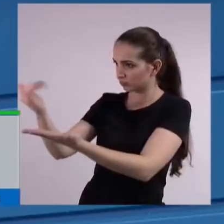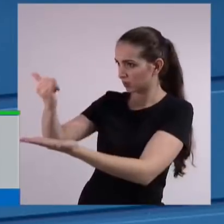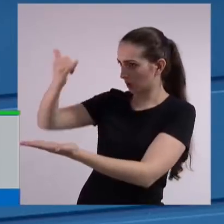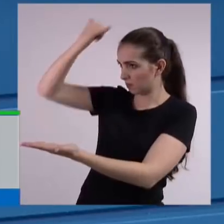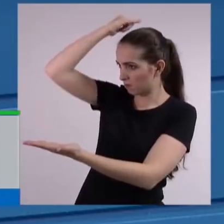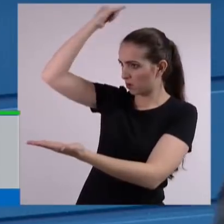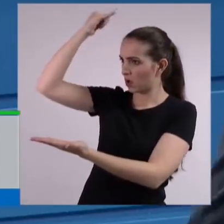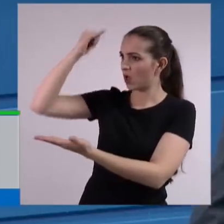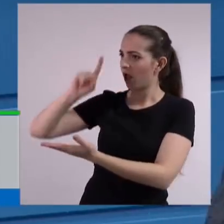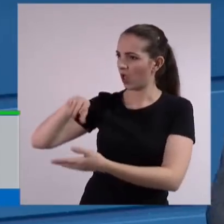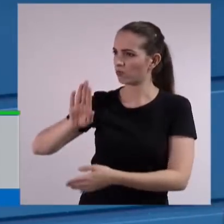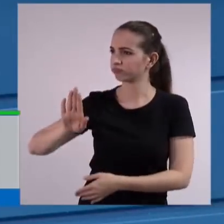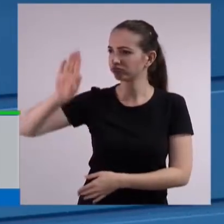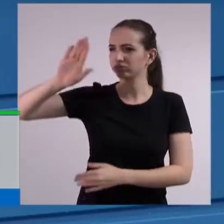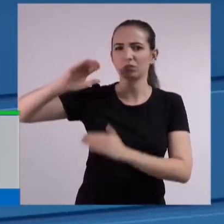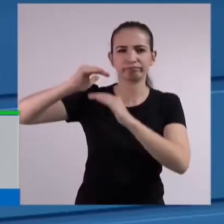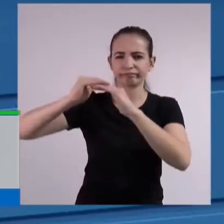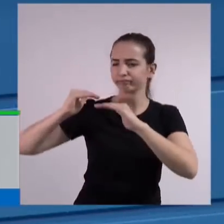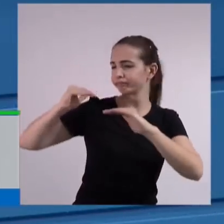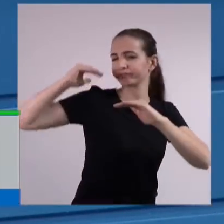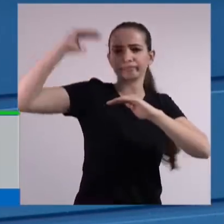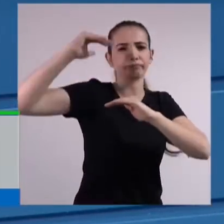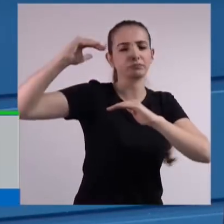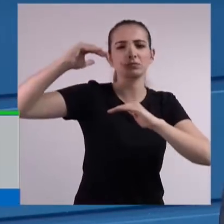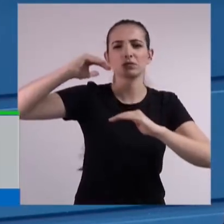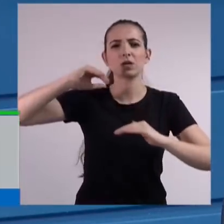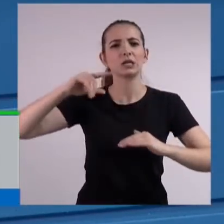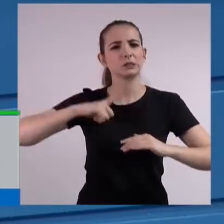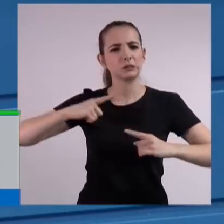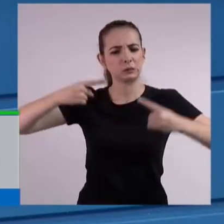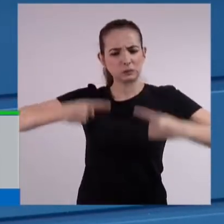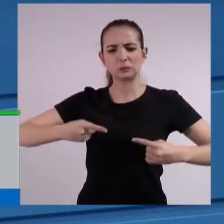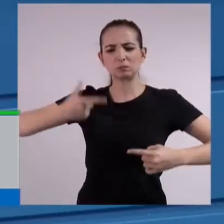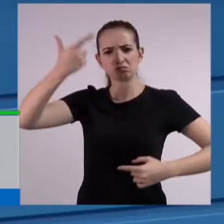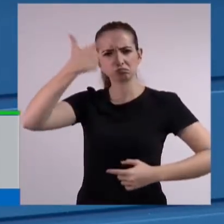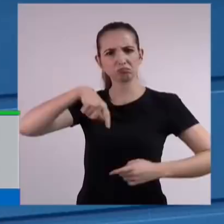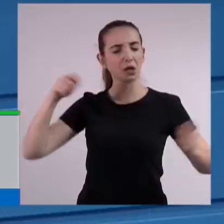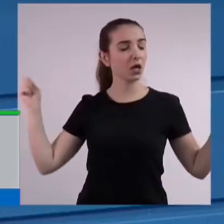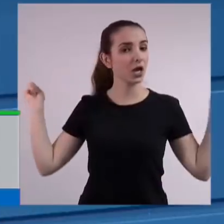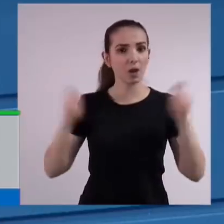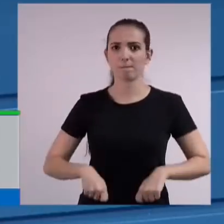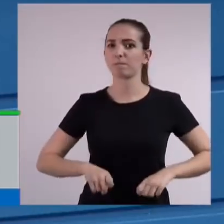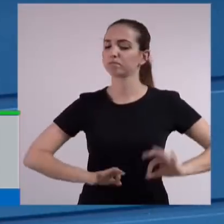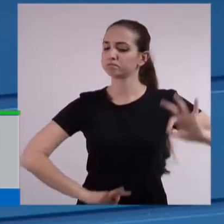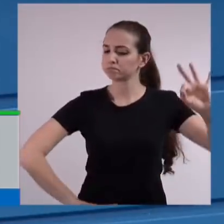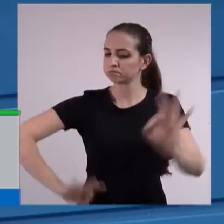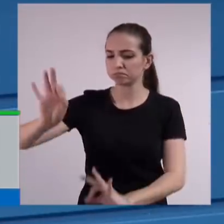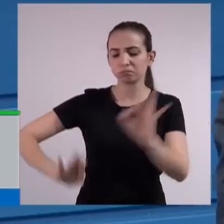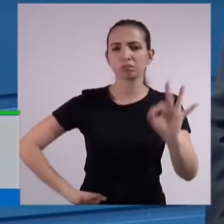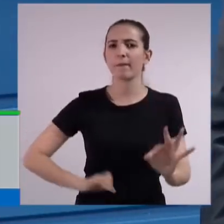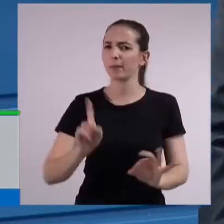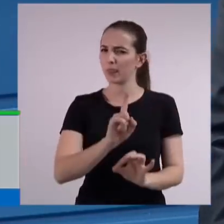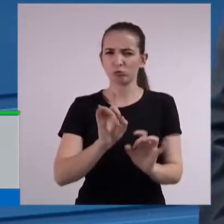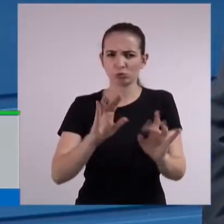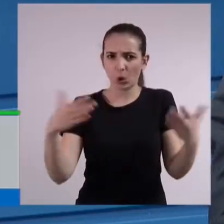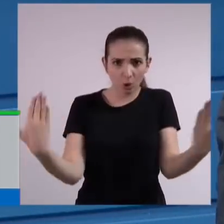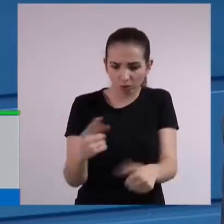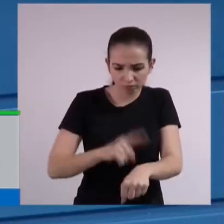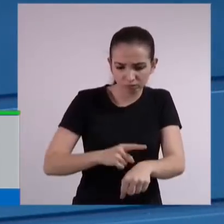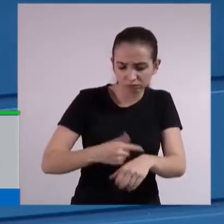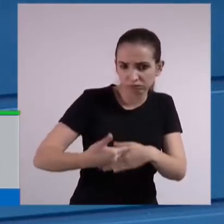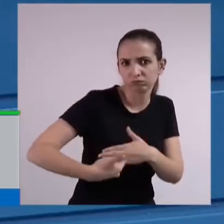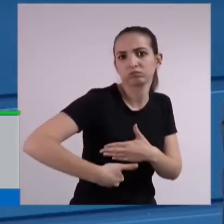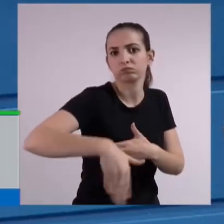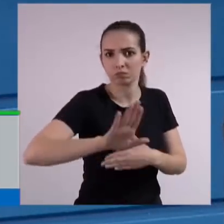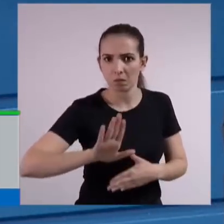candidato altamente competitivo, altamente preparado, não só para a campanha,